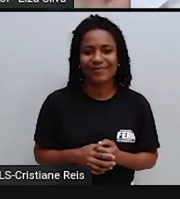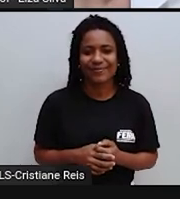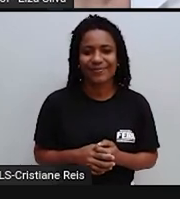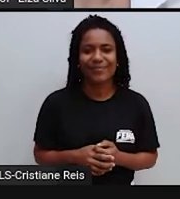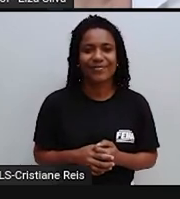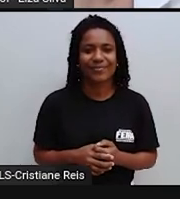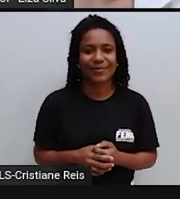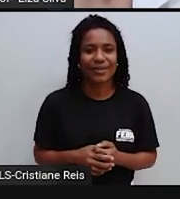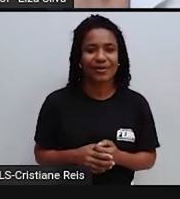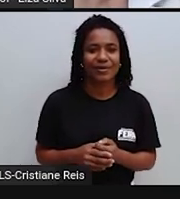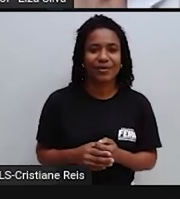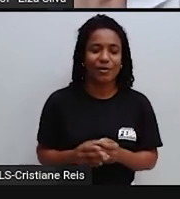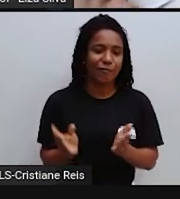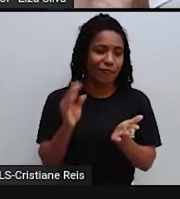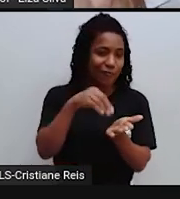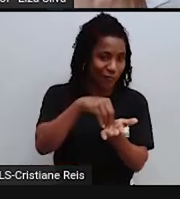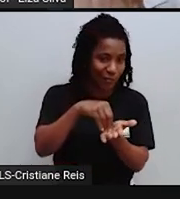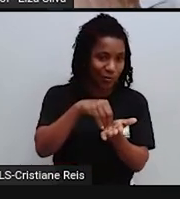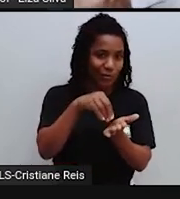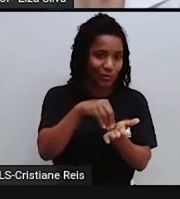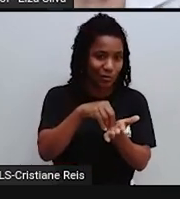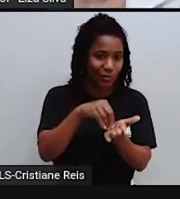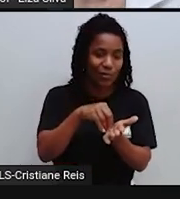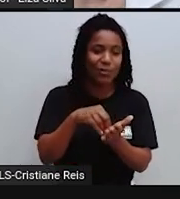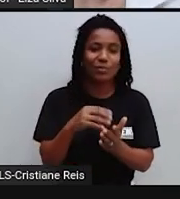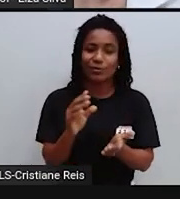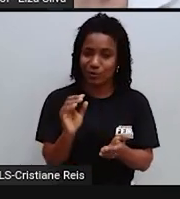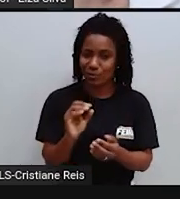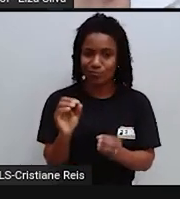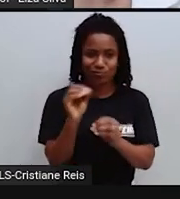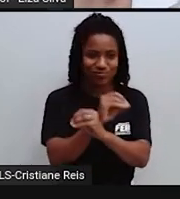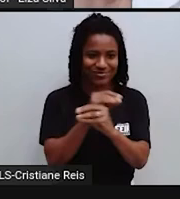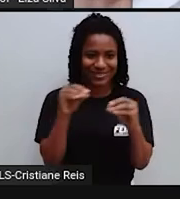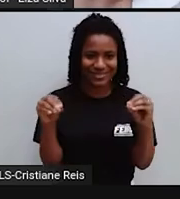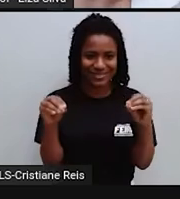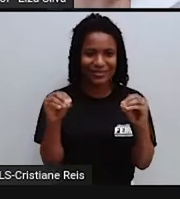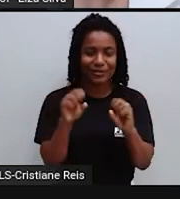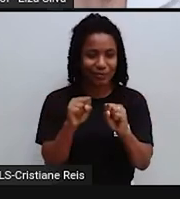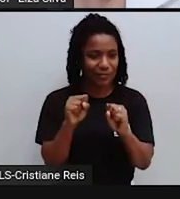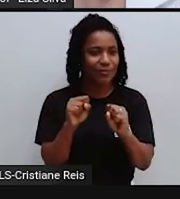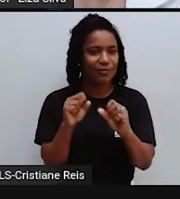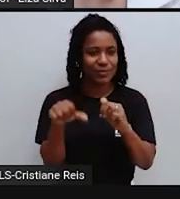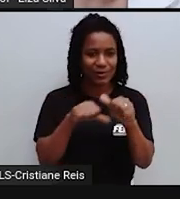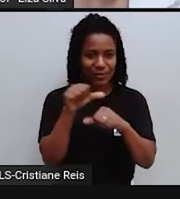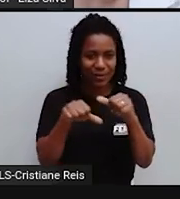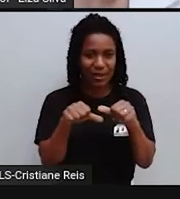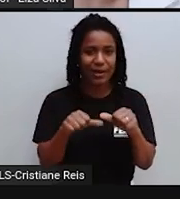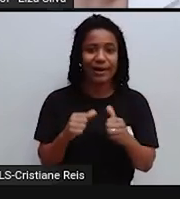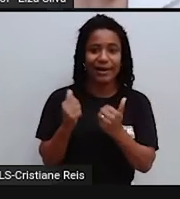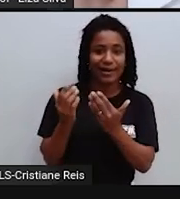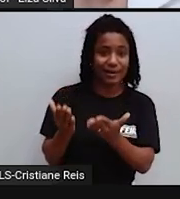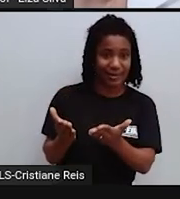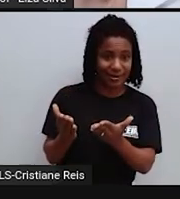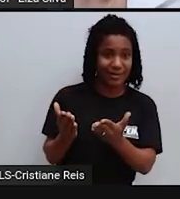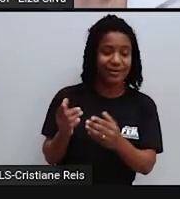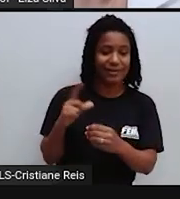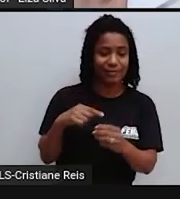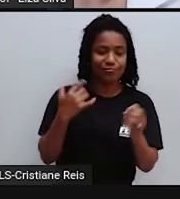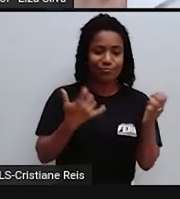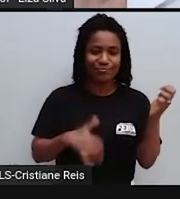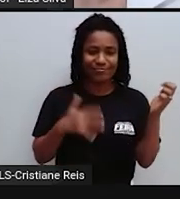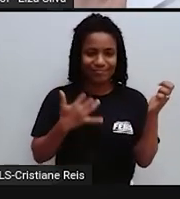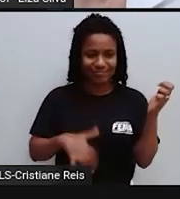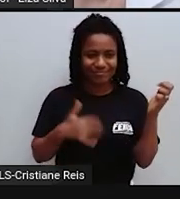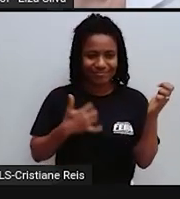Oh, faltou o artigo, mas tudo bem, consertem aí, tá? He is playing the guitar. Ele está tocando a guitarra.